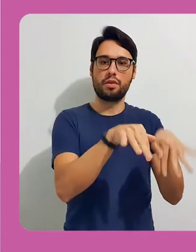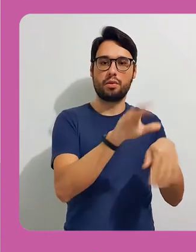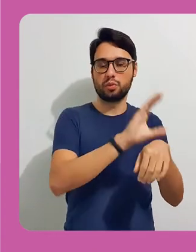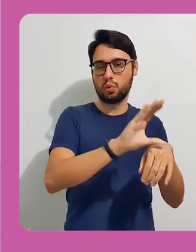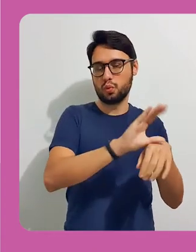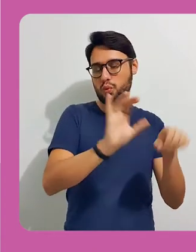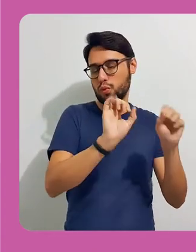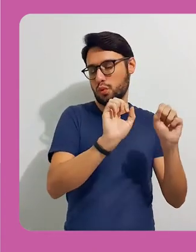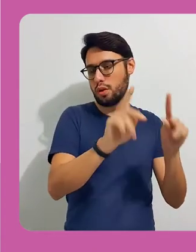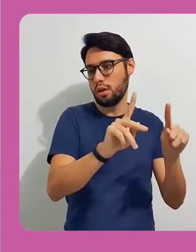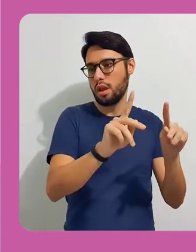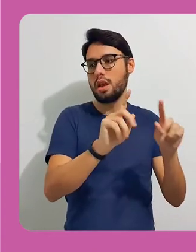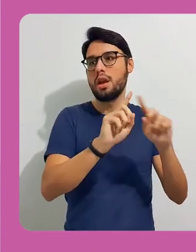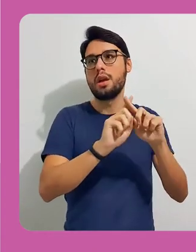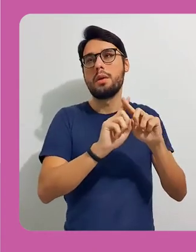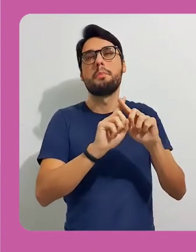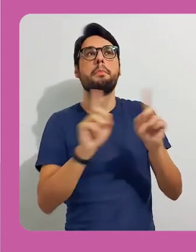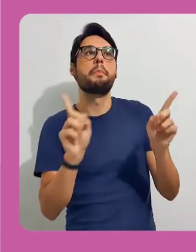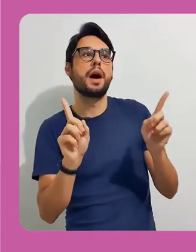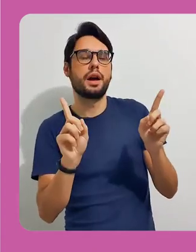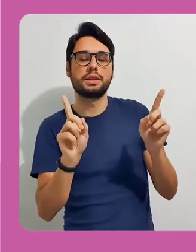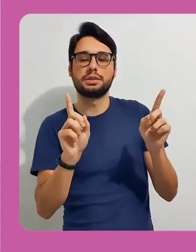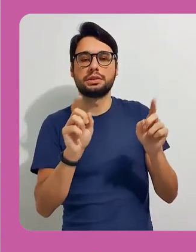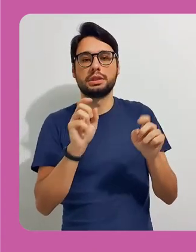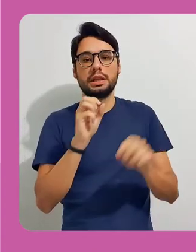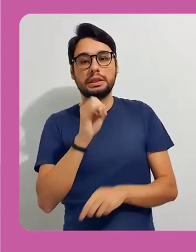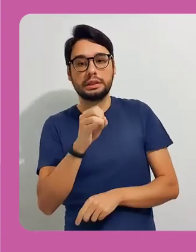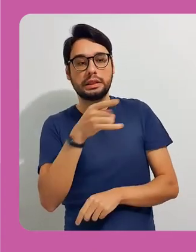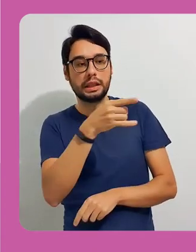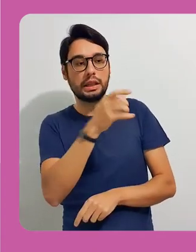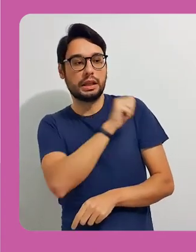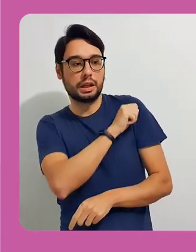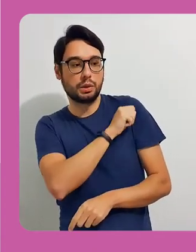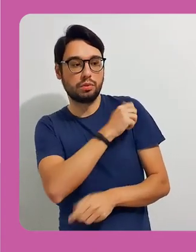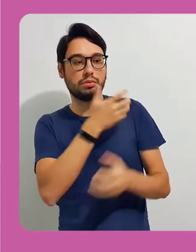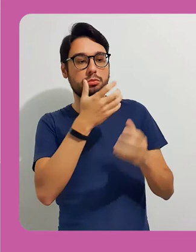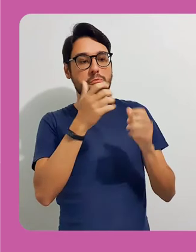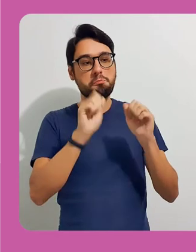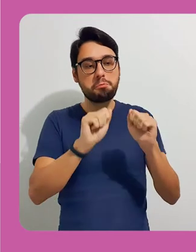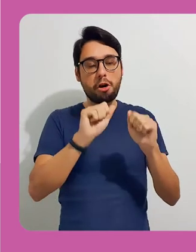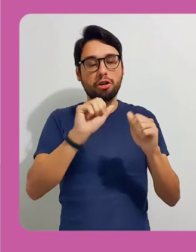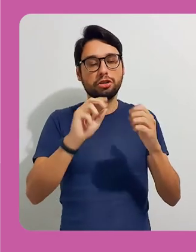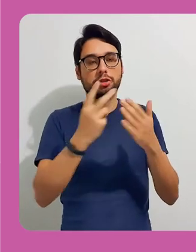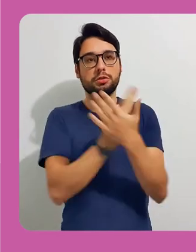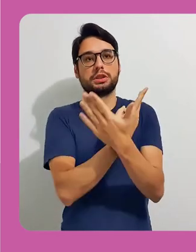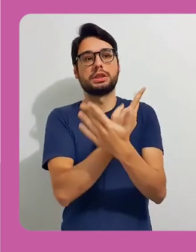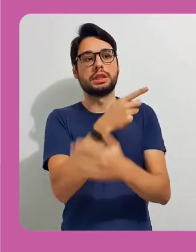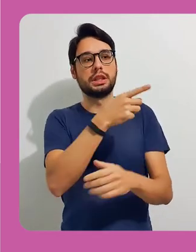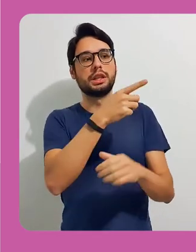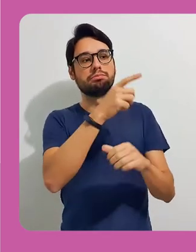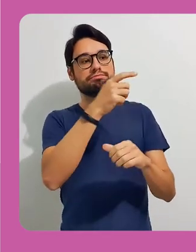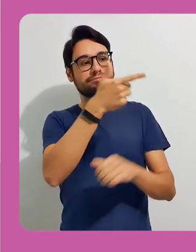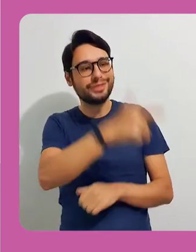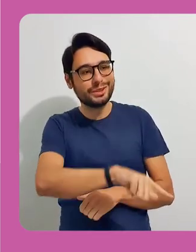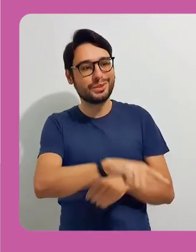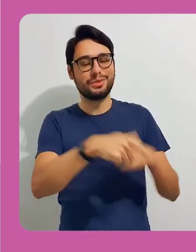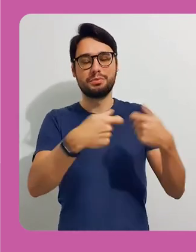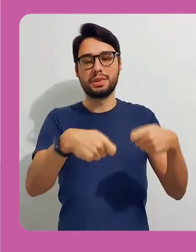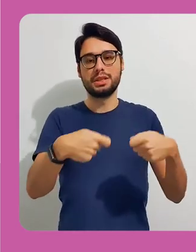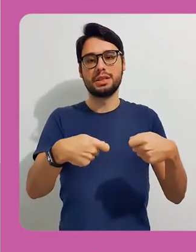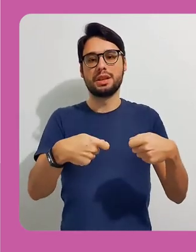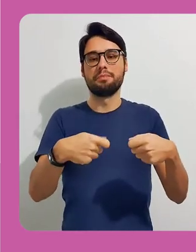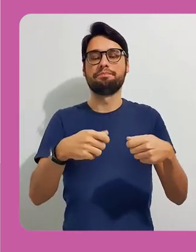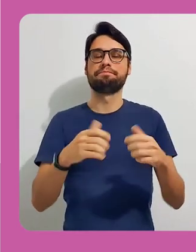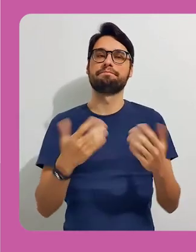corrijo mas você não marca manualmente que não vai pedir para ele enviar porque eu traço foi dado e você não quer que ele tenha